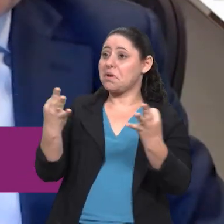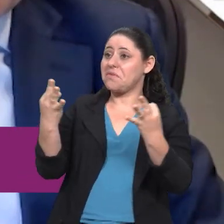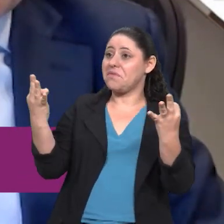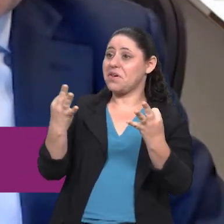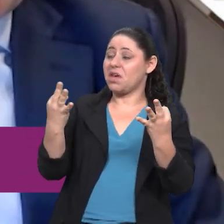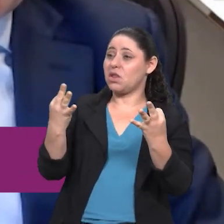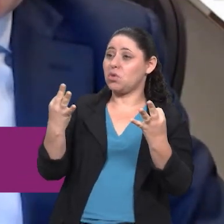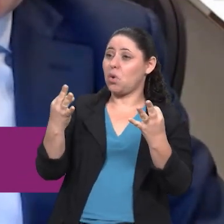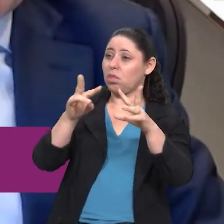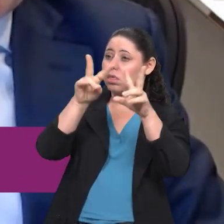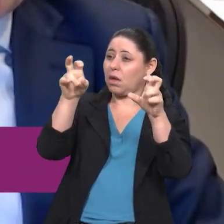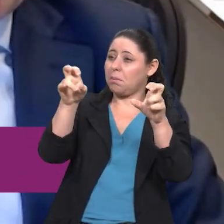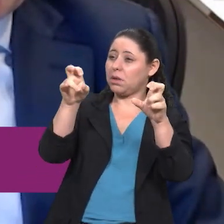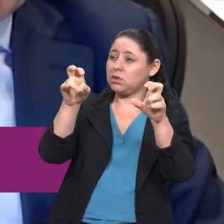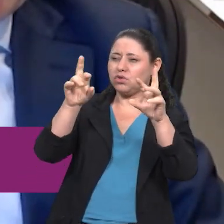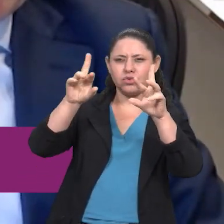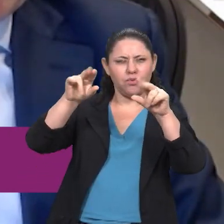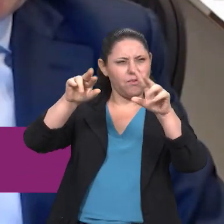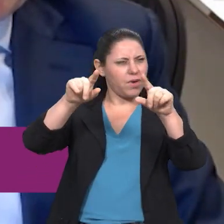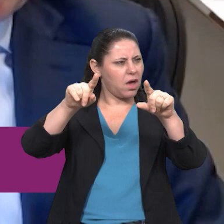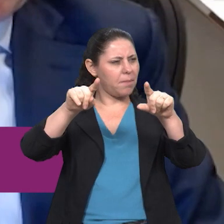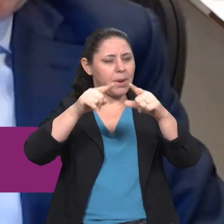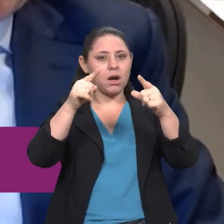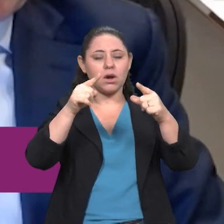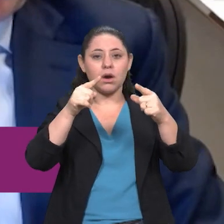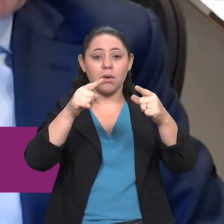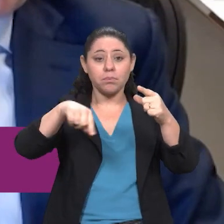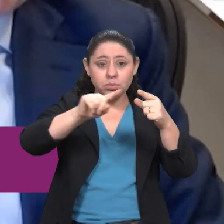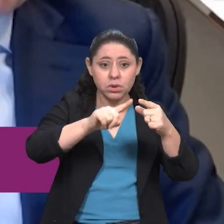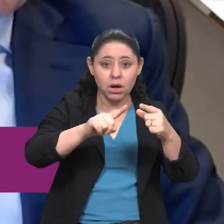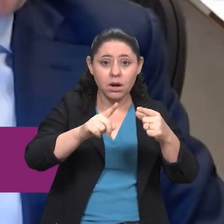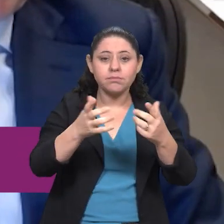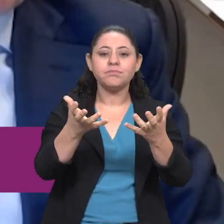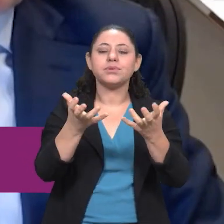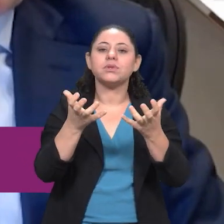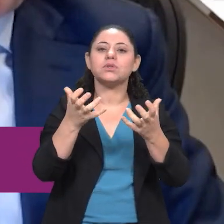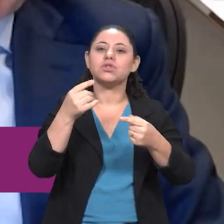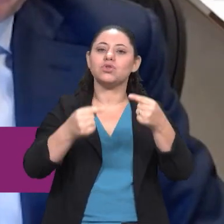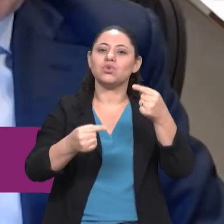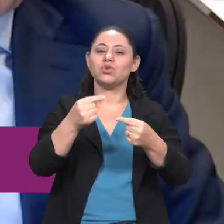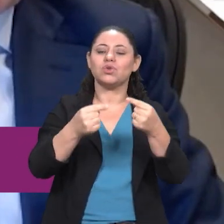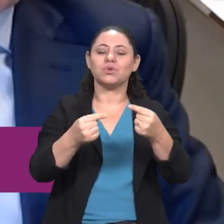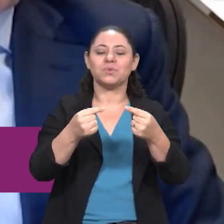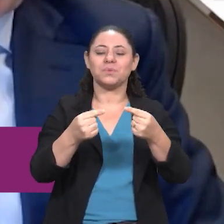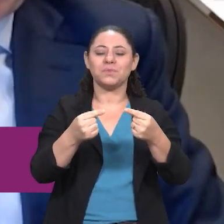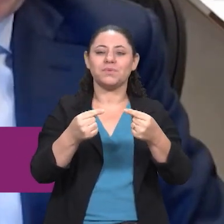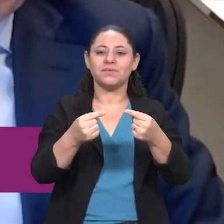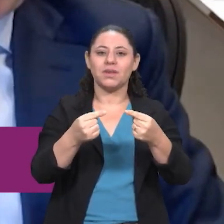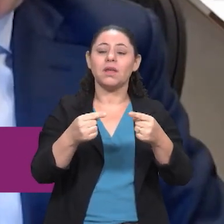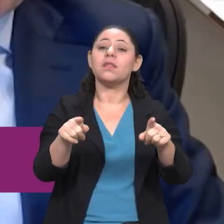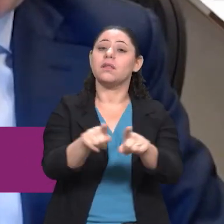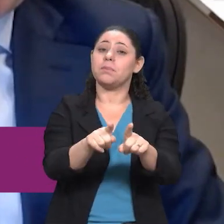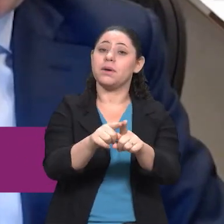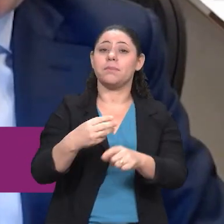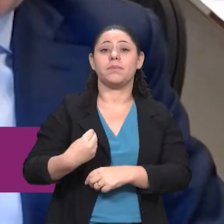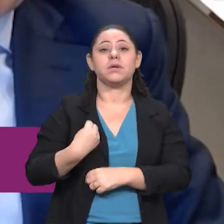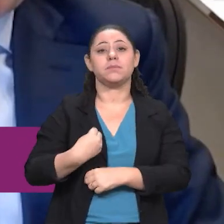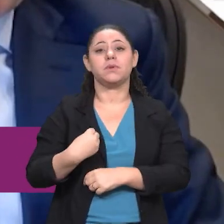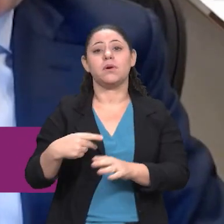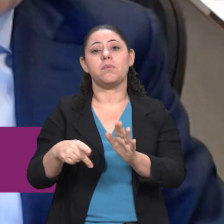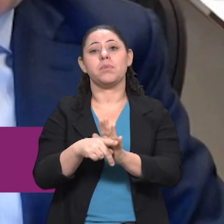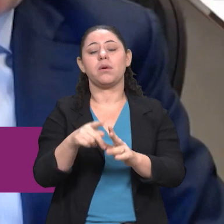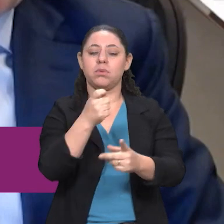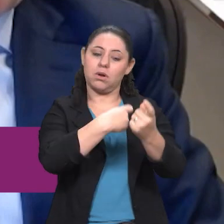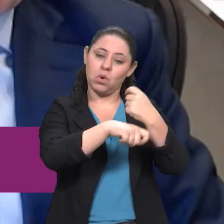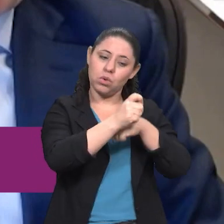didático em um tema que é complexo, mas é de interesse comum, né? Porque está na mídia, está sendo debatido, faz parte